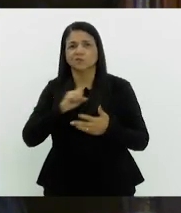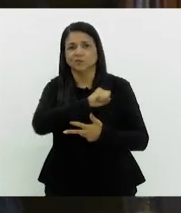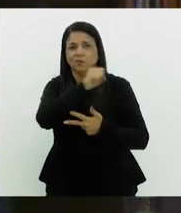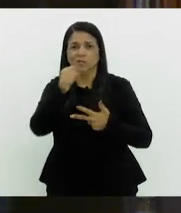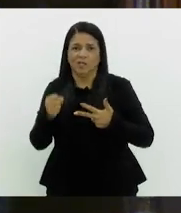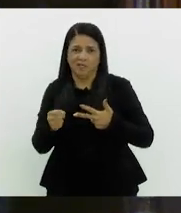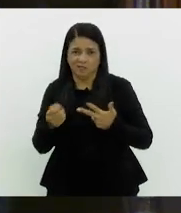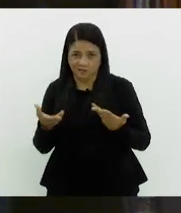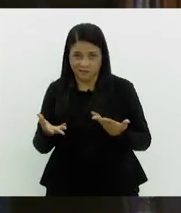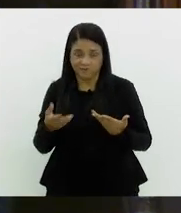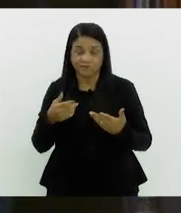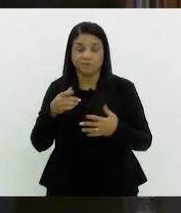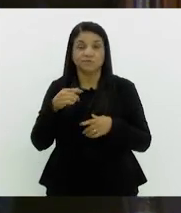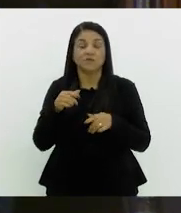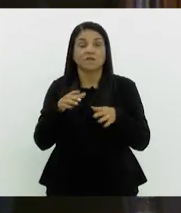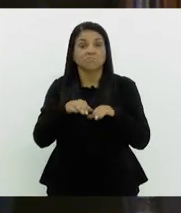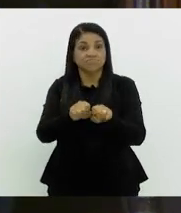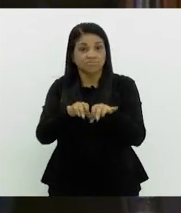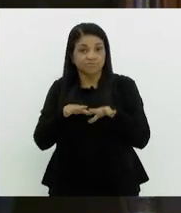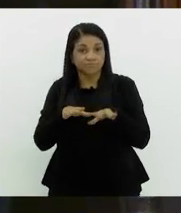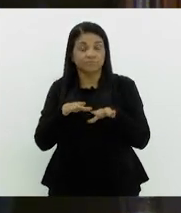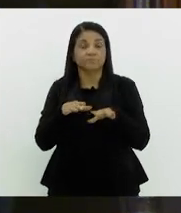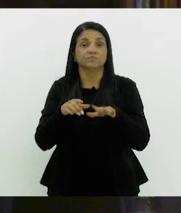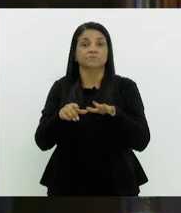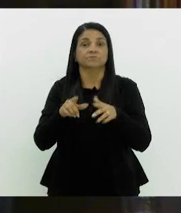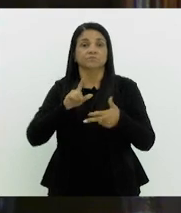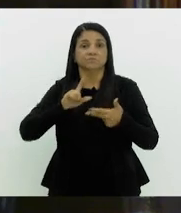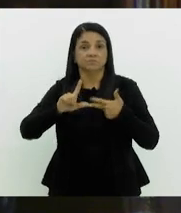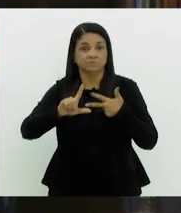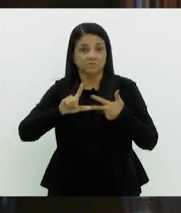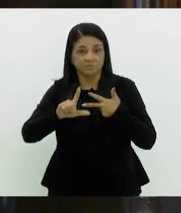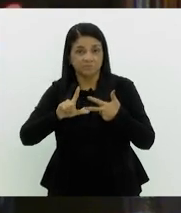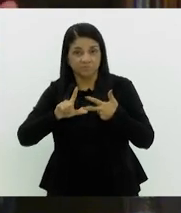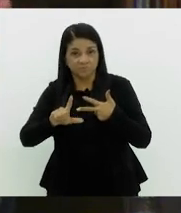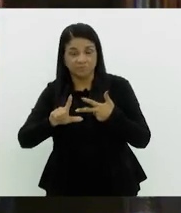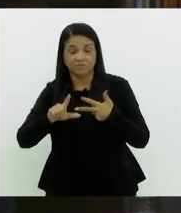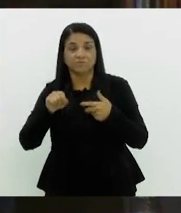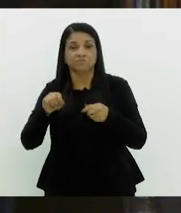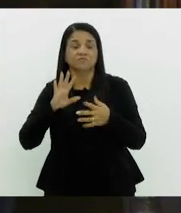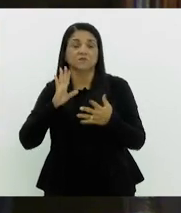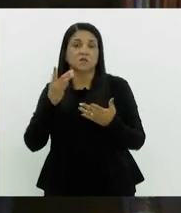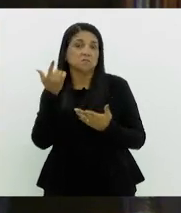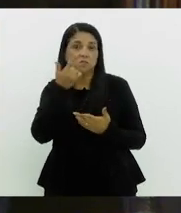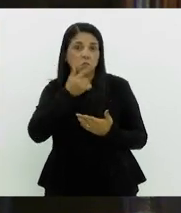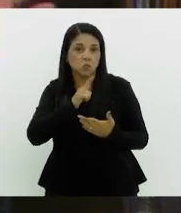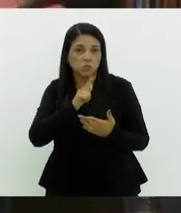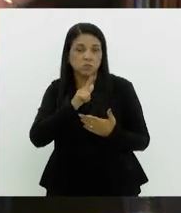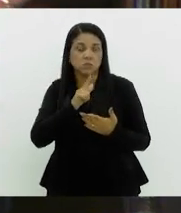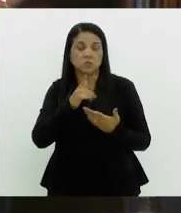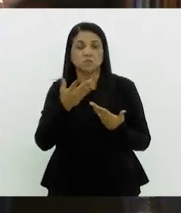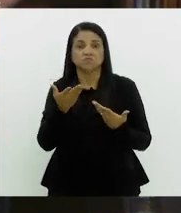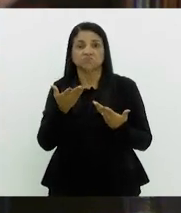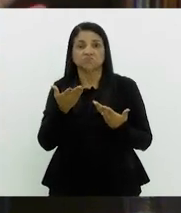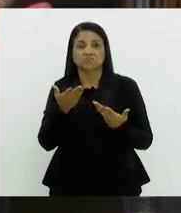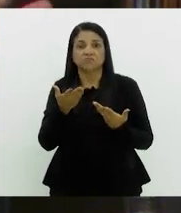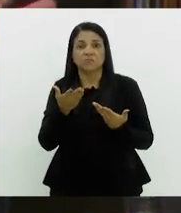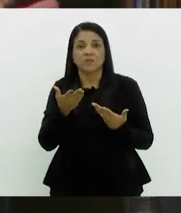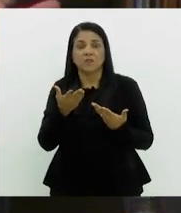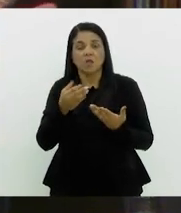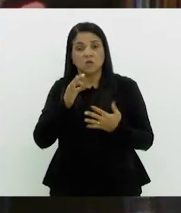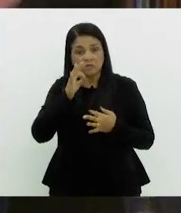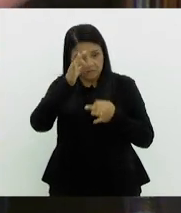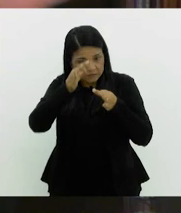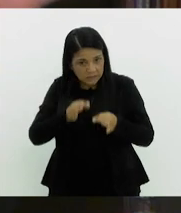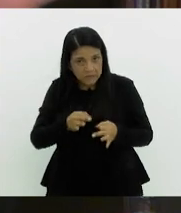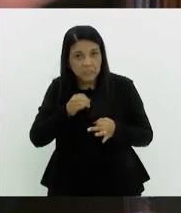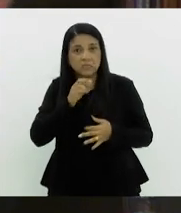país que ainda não institucionalizaram a carreira da advocacia pública do Poder Legislativo, com absoluta certeza, falo isso